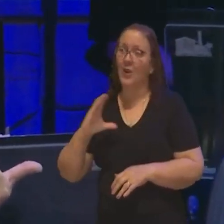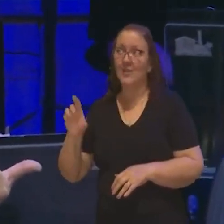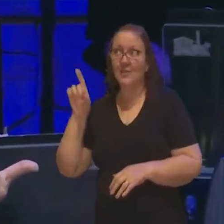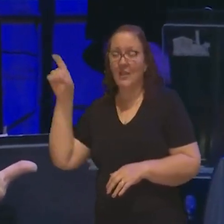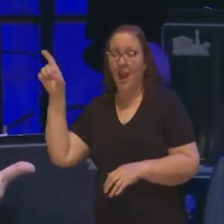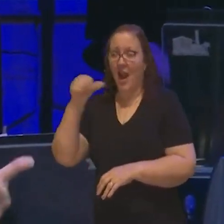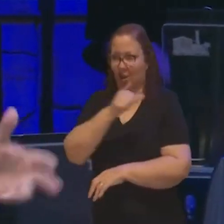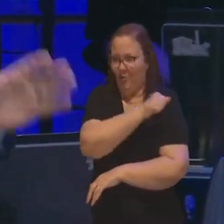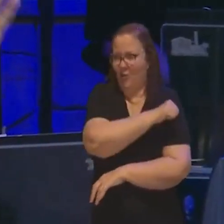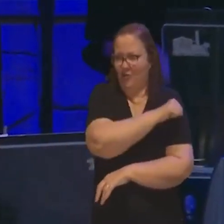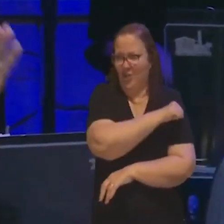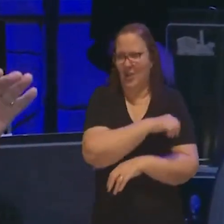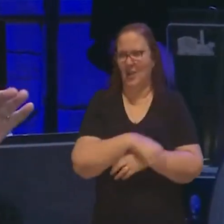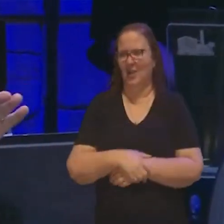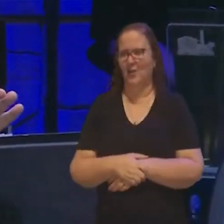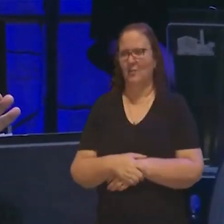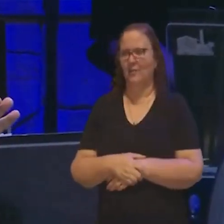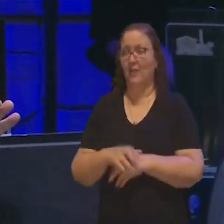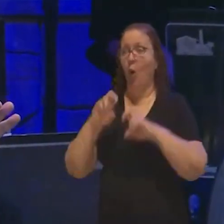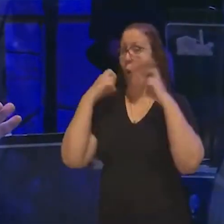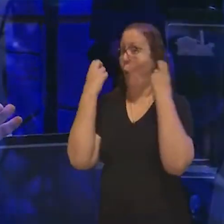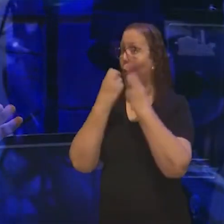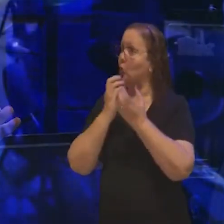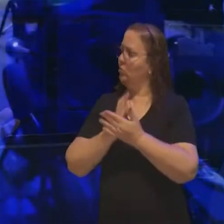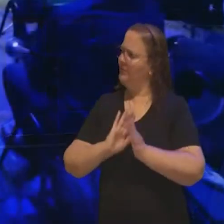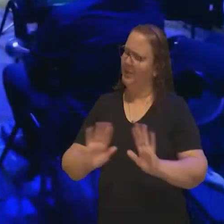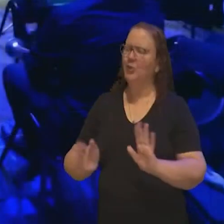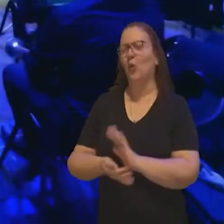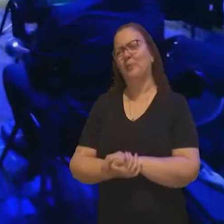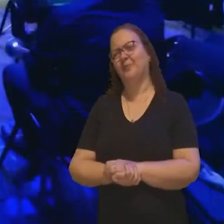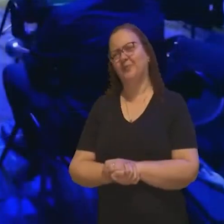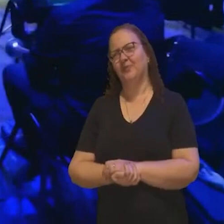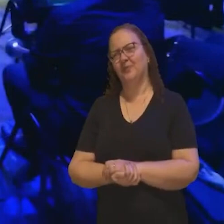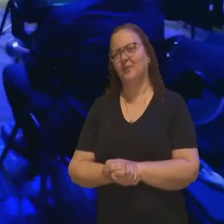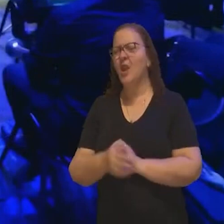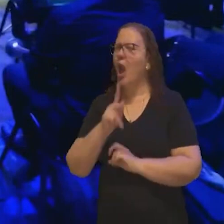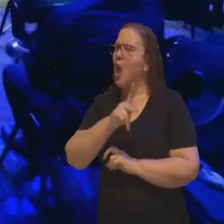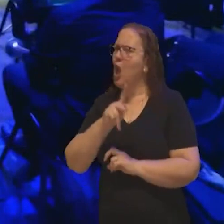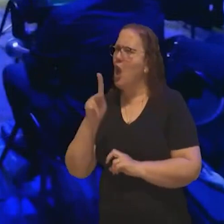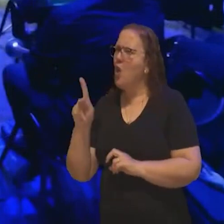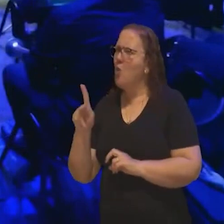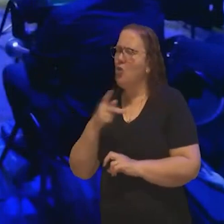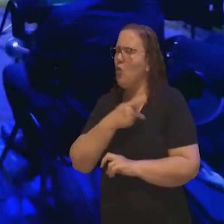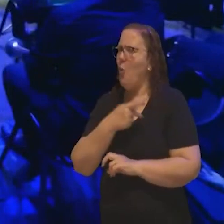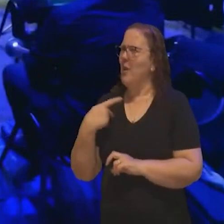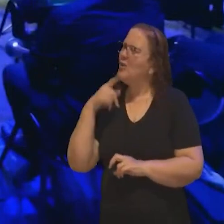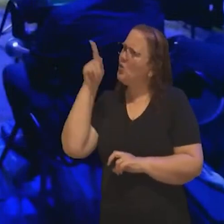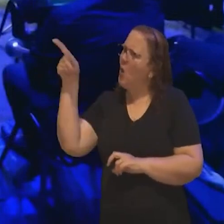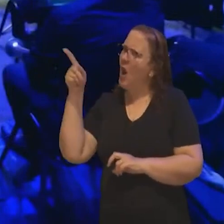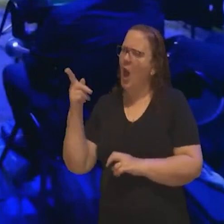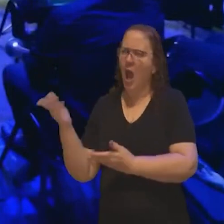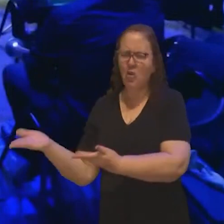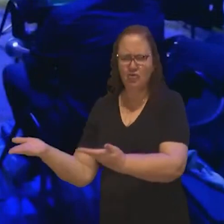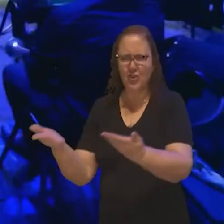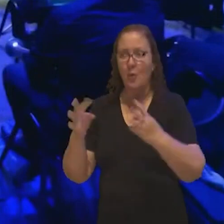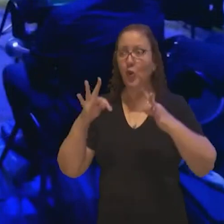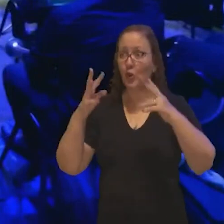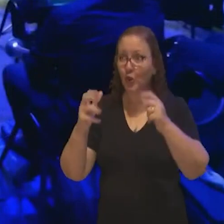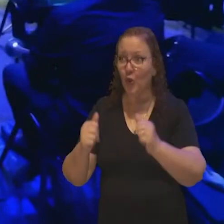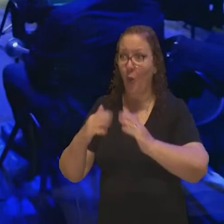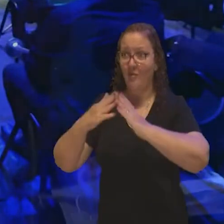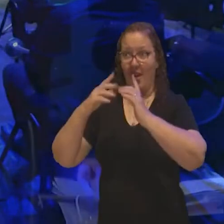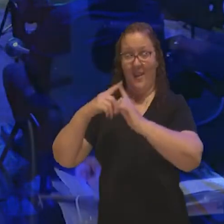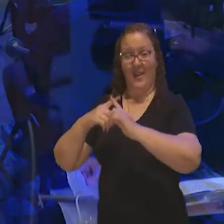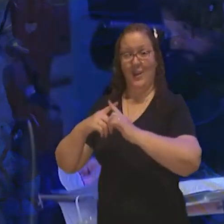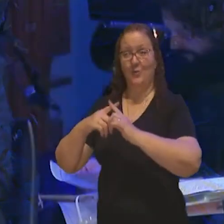Janeiro, acabou o culto. E o pastor convocou toda a igreja para tirar uma fotografia em